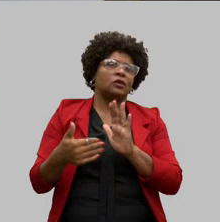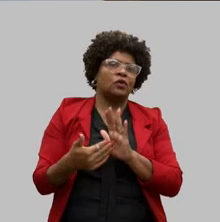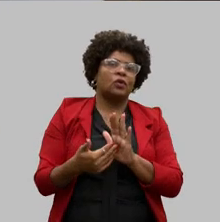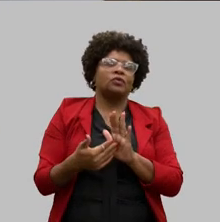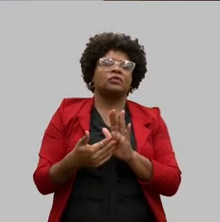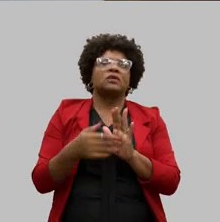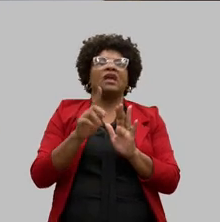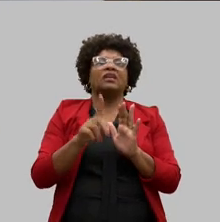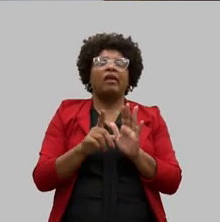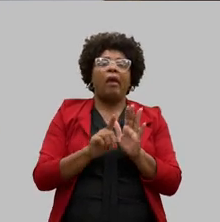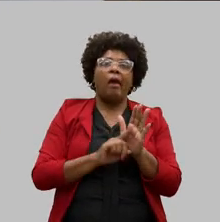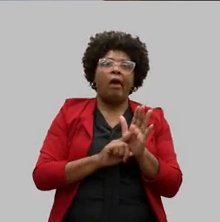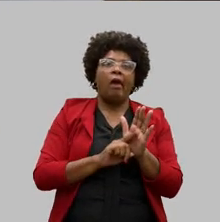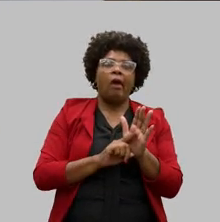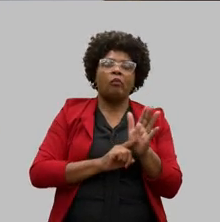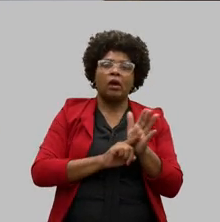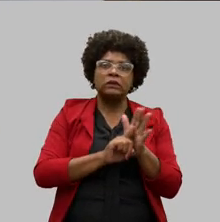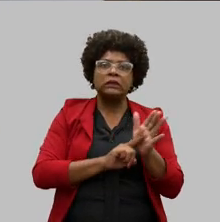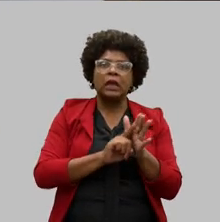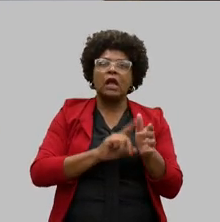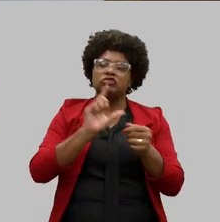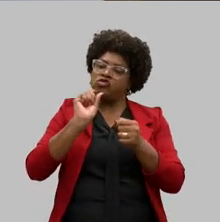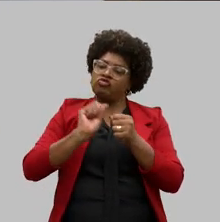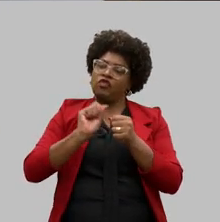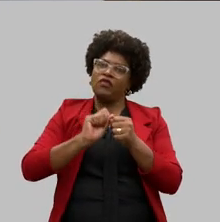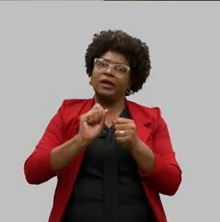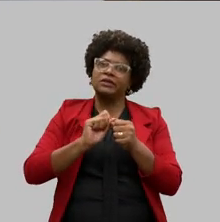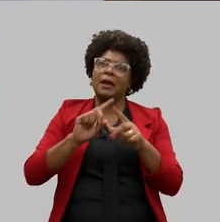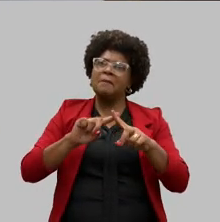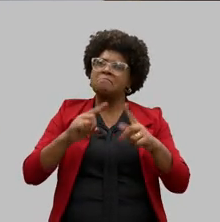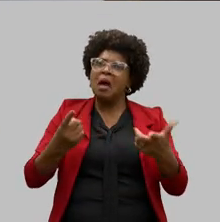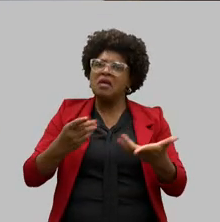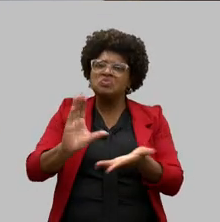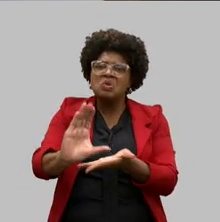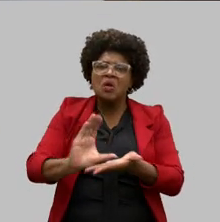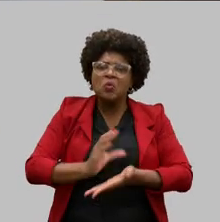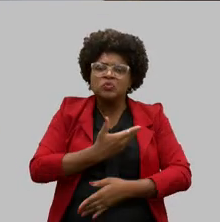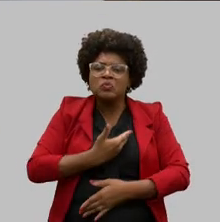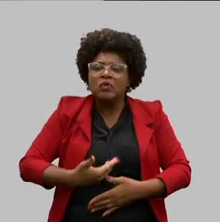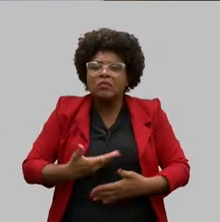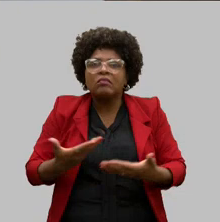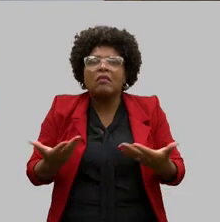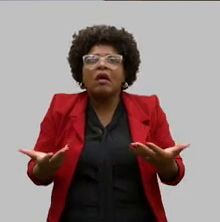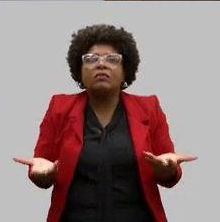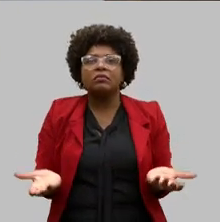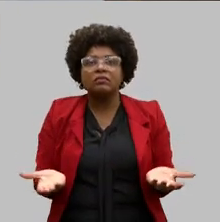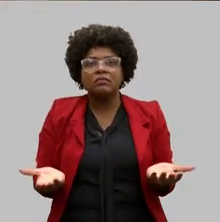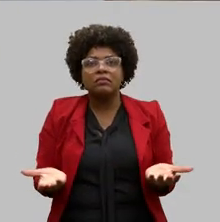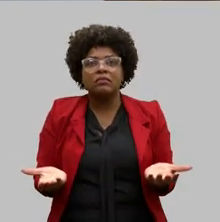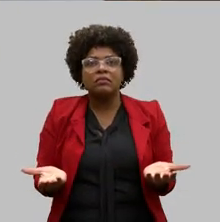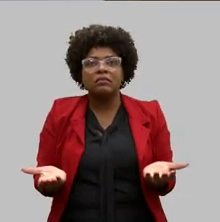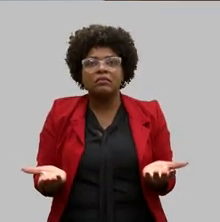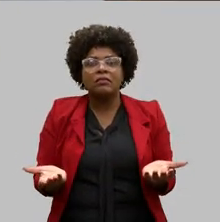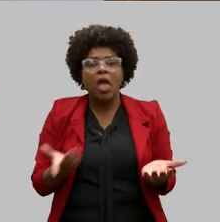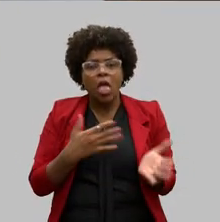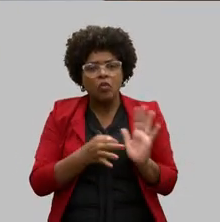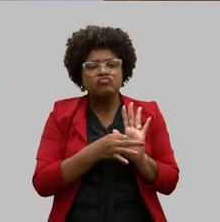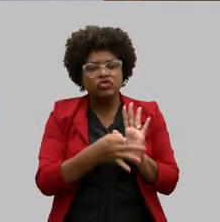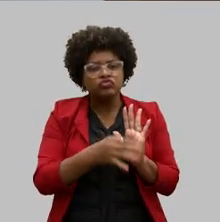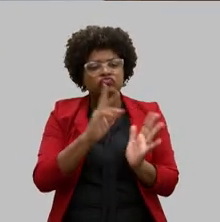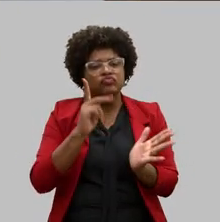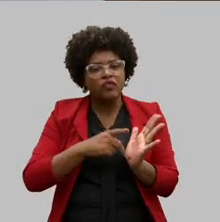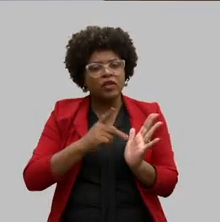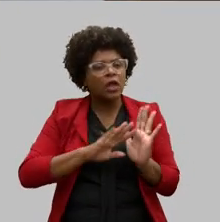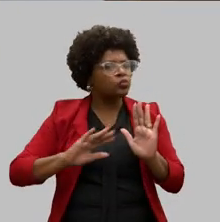eficácia mas nos recursos públicos a gente não vê isso e a minha crítica é a todos os governos eu tô falando de 20 anos